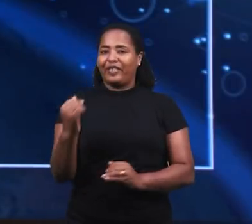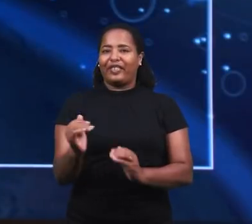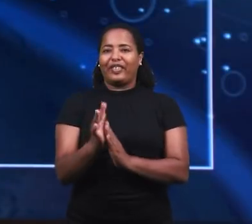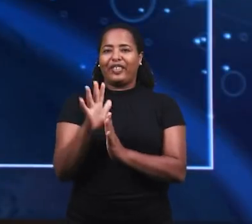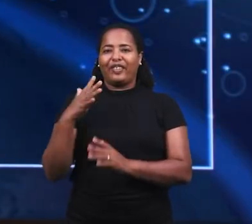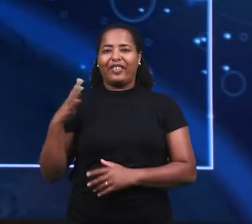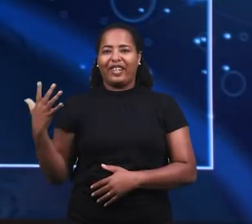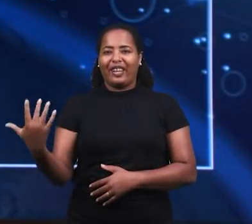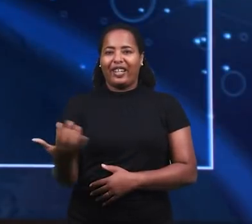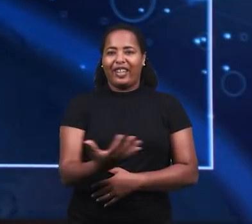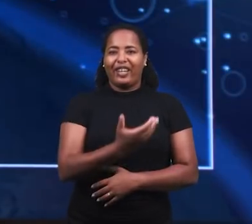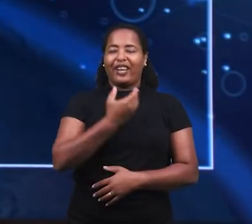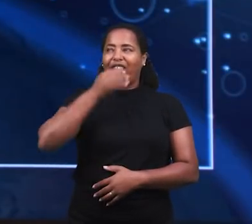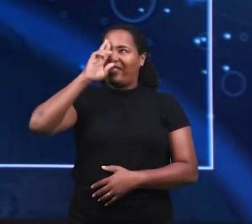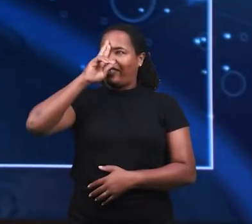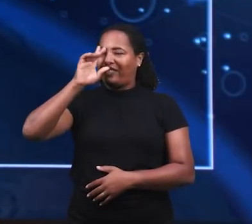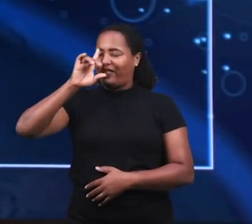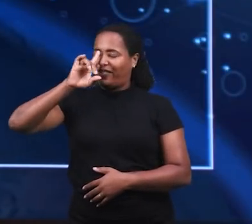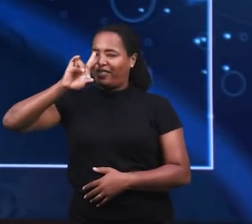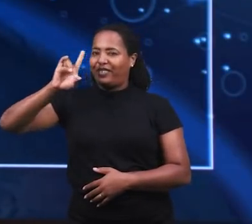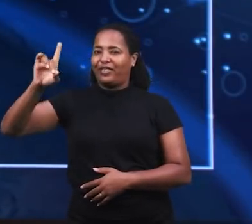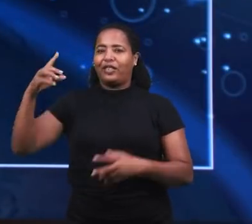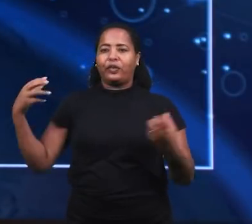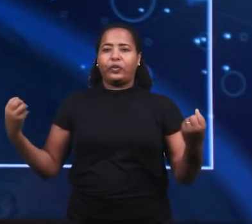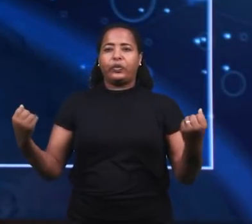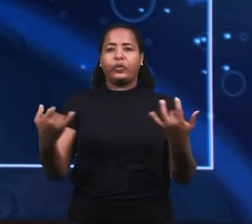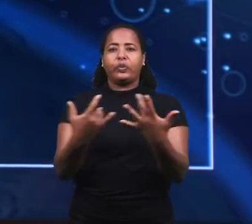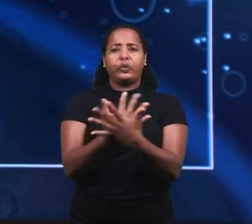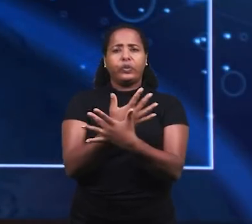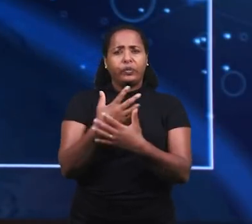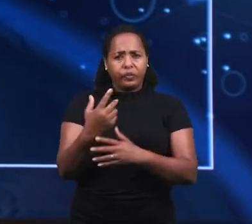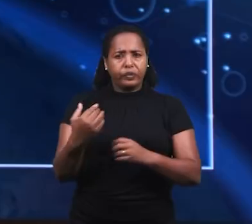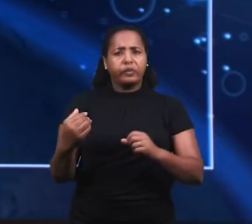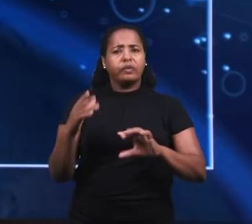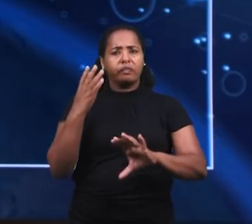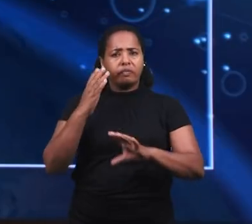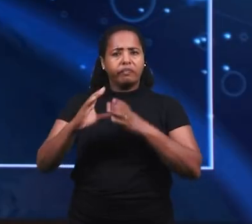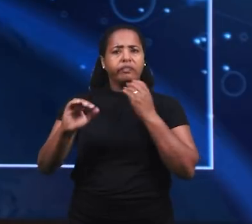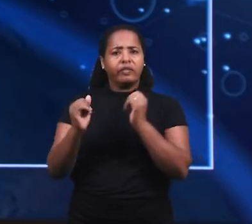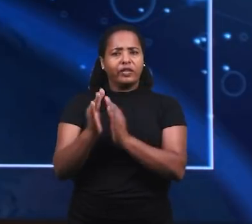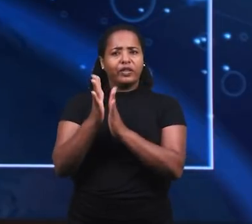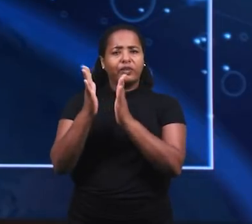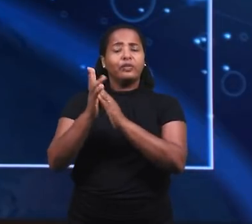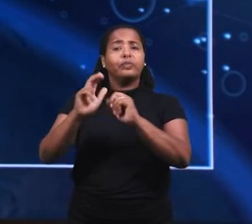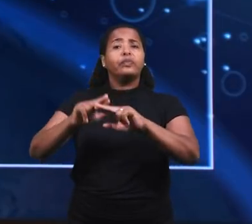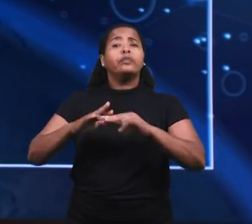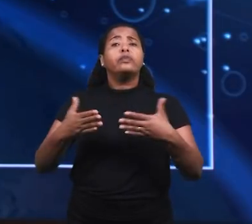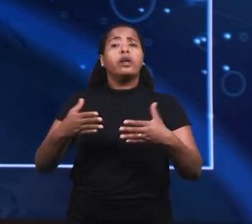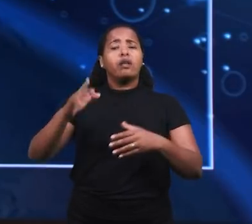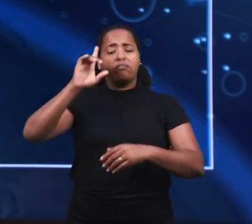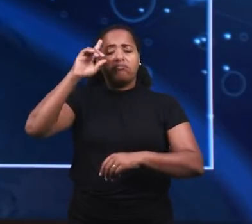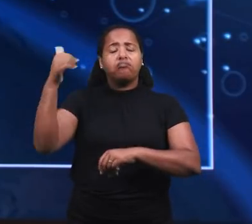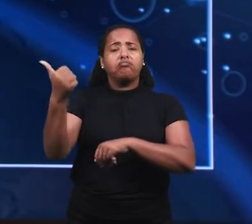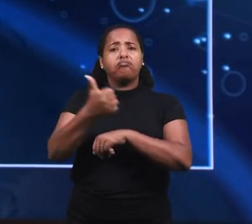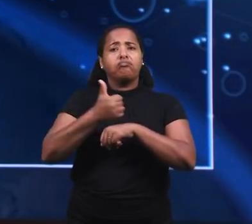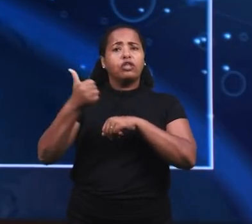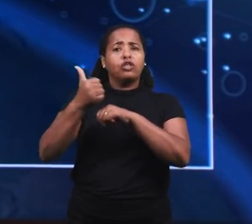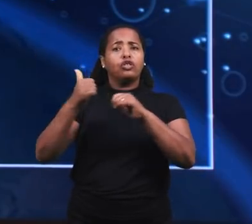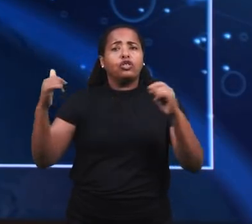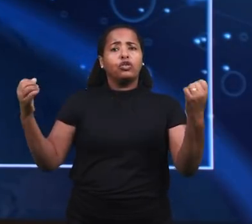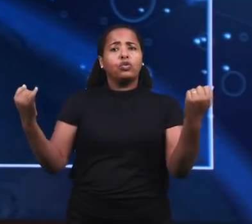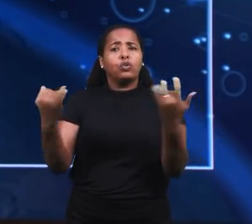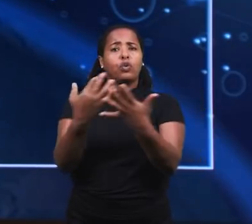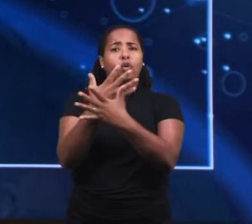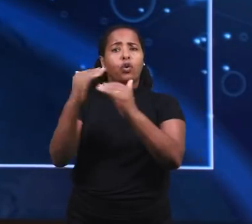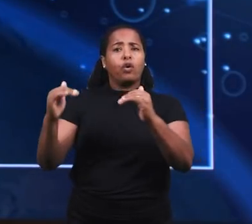Amém, glória a Deus por podermos louvar e adorar ao Senhor nosso Deus, glorificando o seu nome, cantando louvores ao Senhor nosso Deus, porque